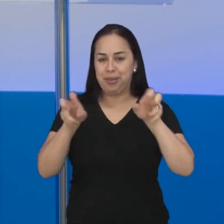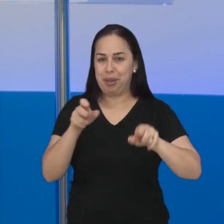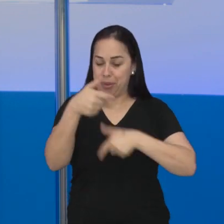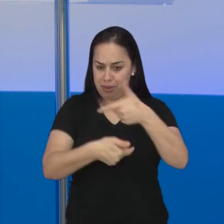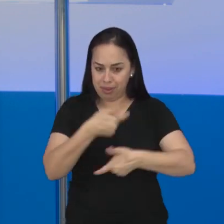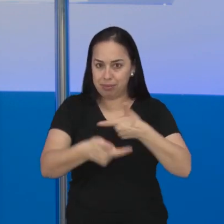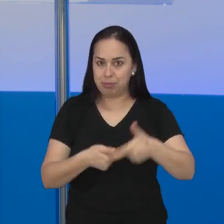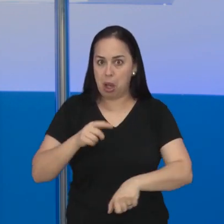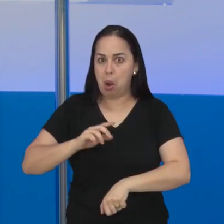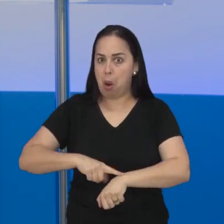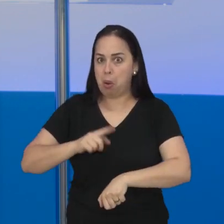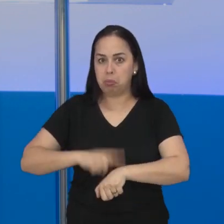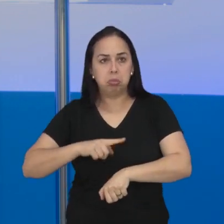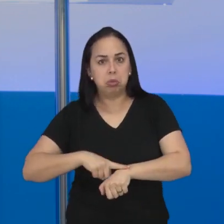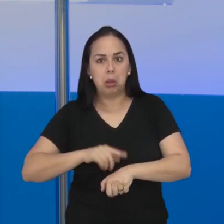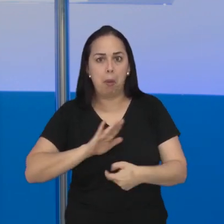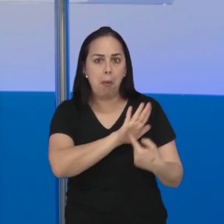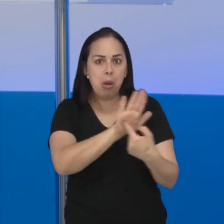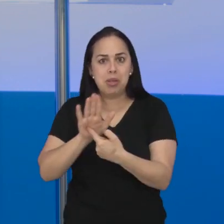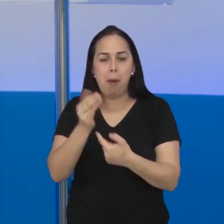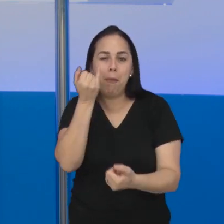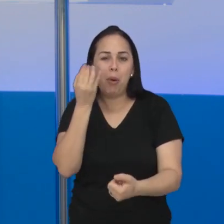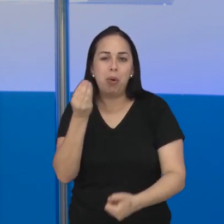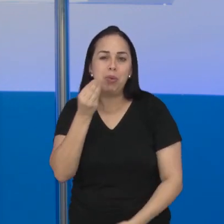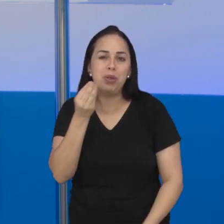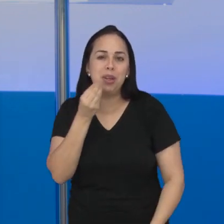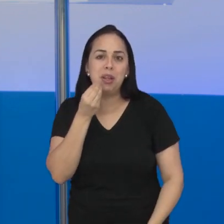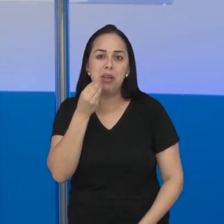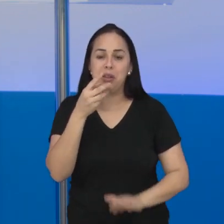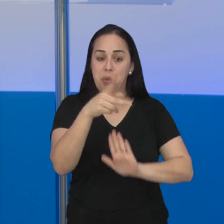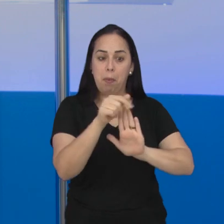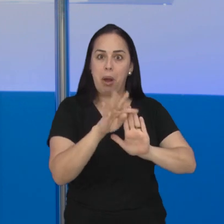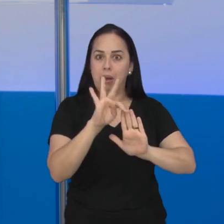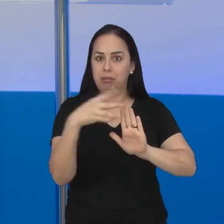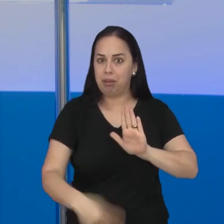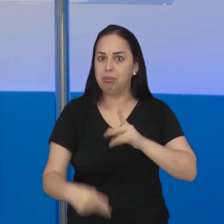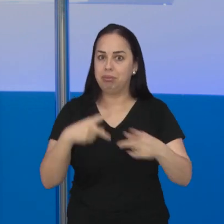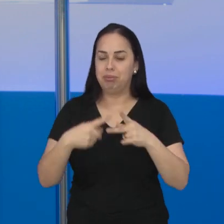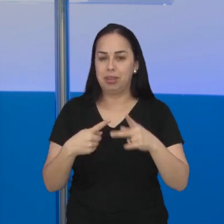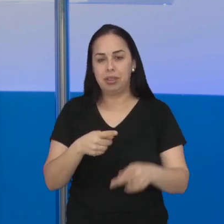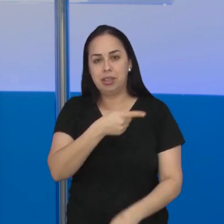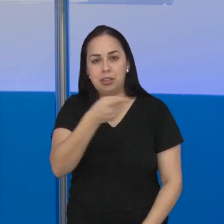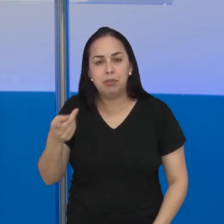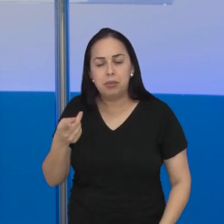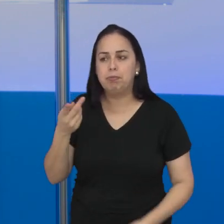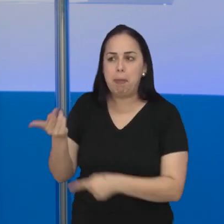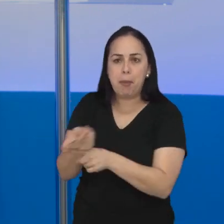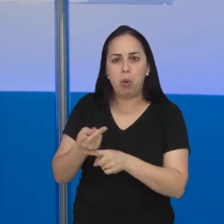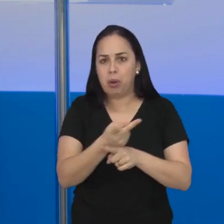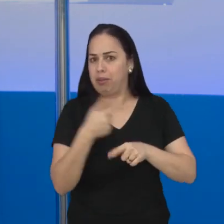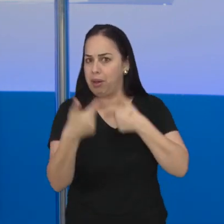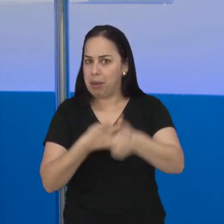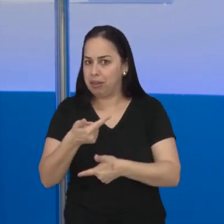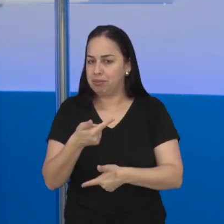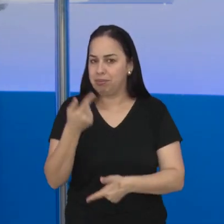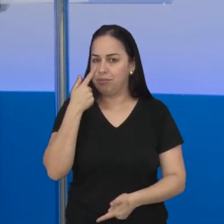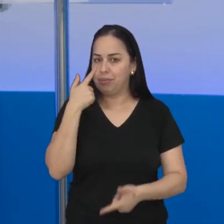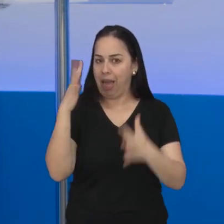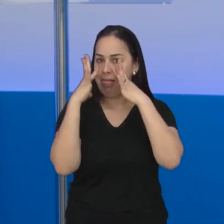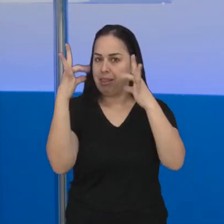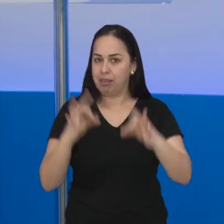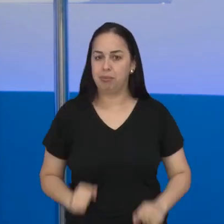tema do emprego, hora da nossa agenda de serviços com as vagas de trabalho disponíveis no PAT de São José. Se você está em busca de uma oportunidade,